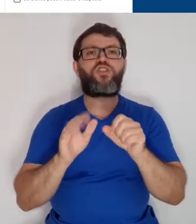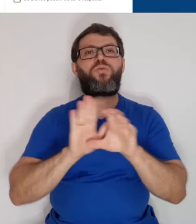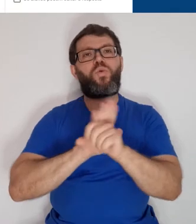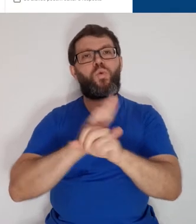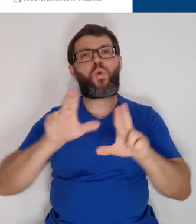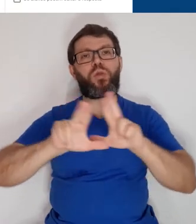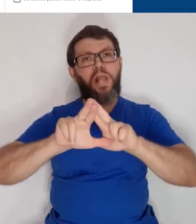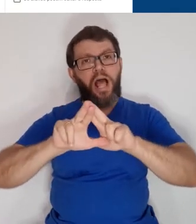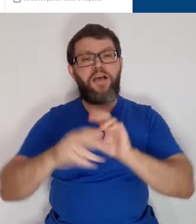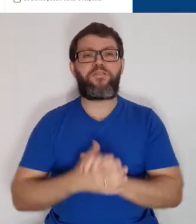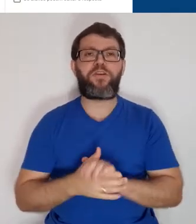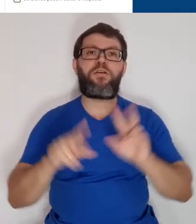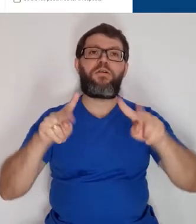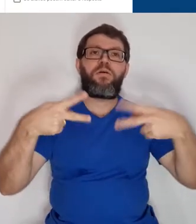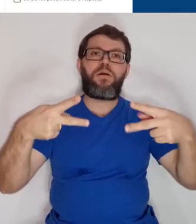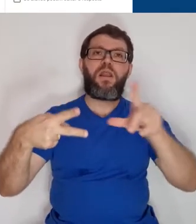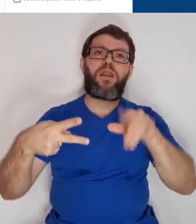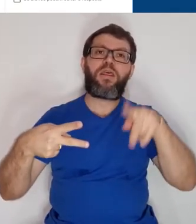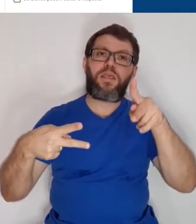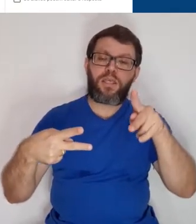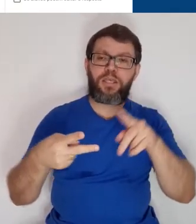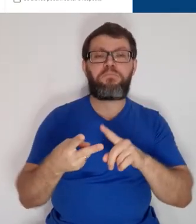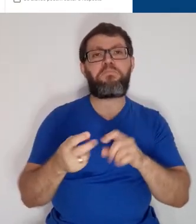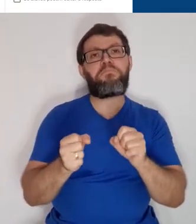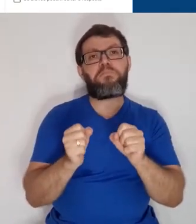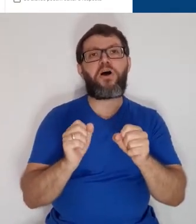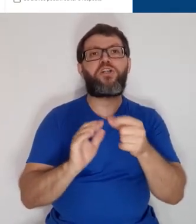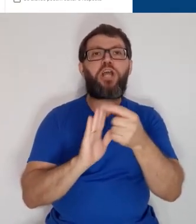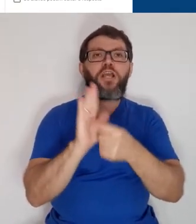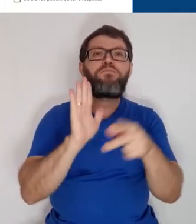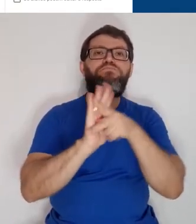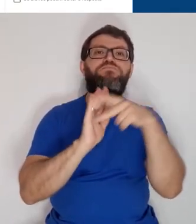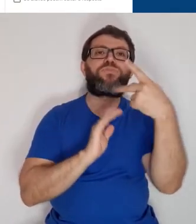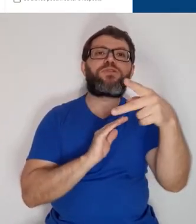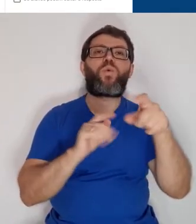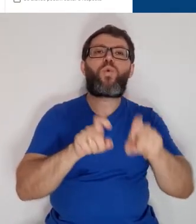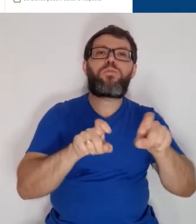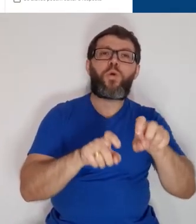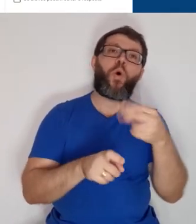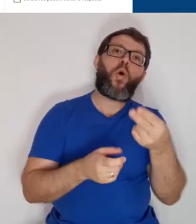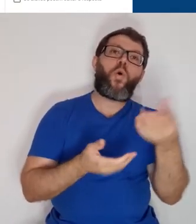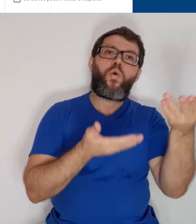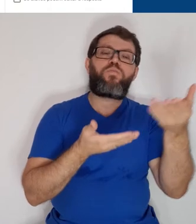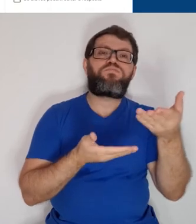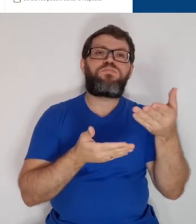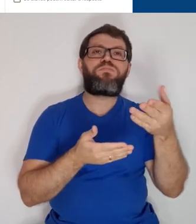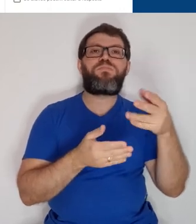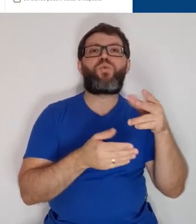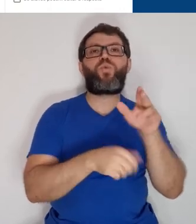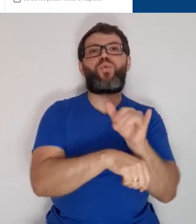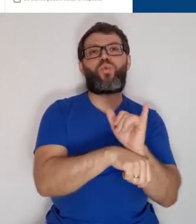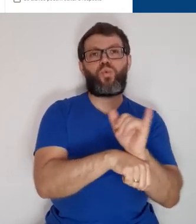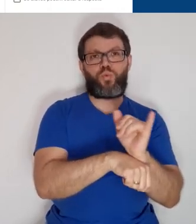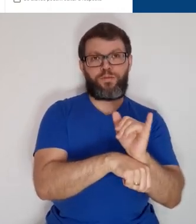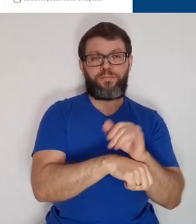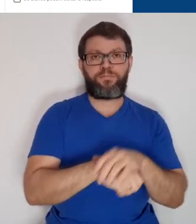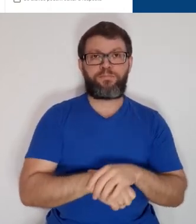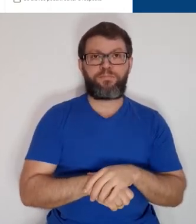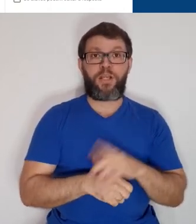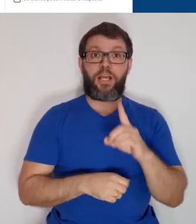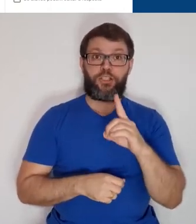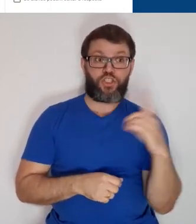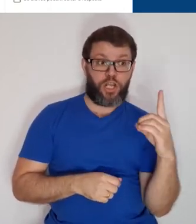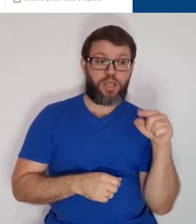arquivo do Google Drive um link um arquivo do seu computador ou um vídeo do YouTube no botão que fica